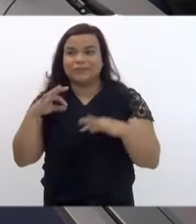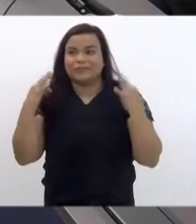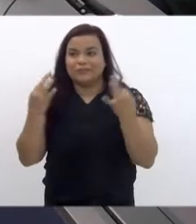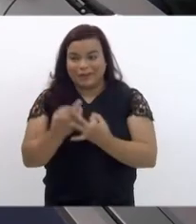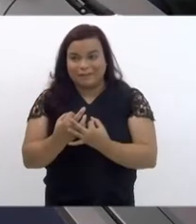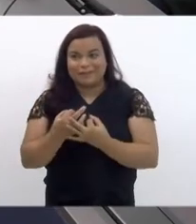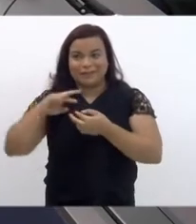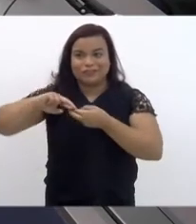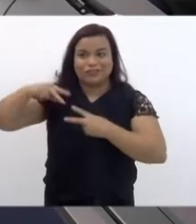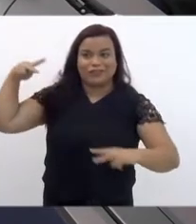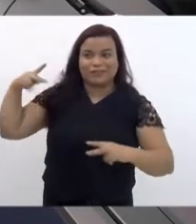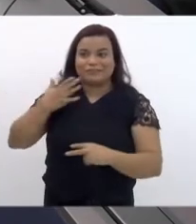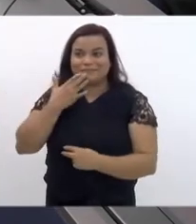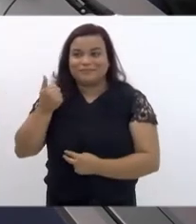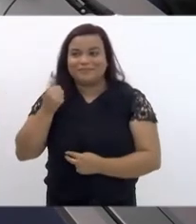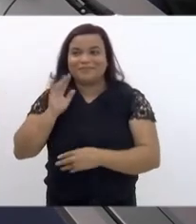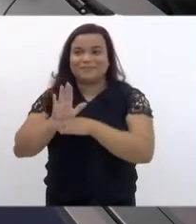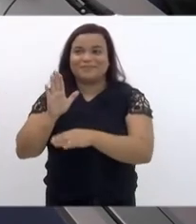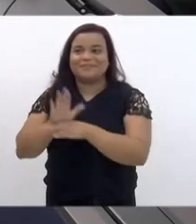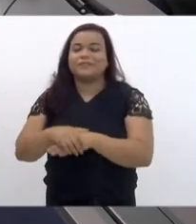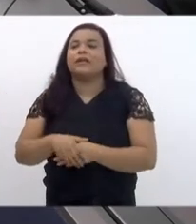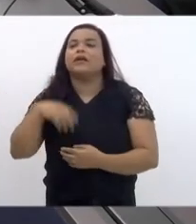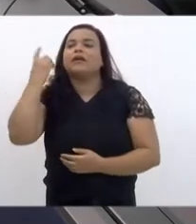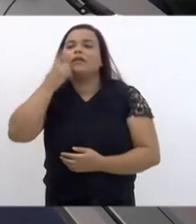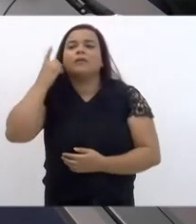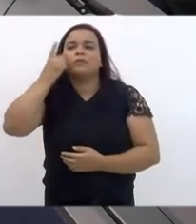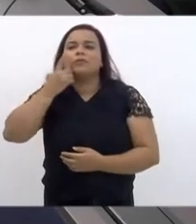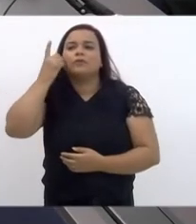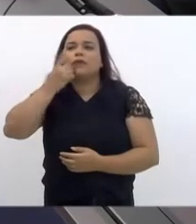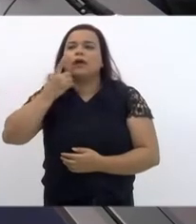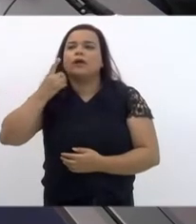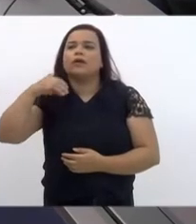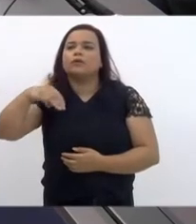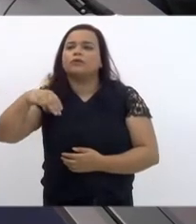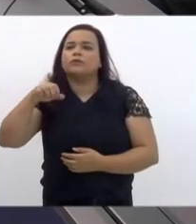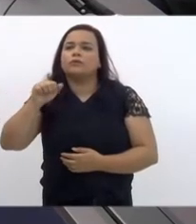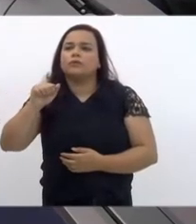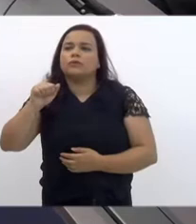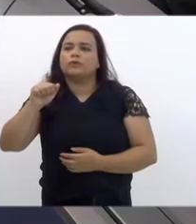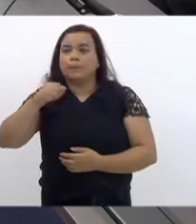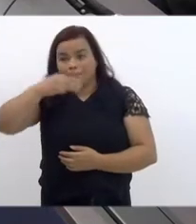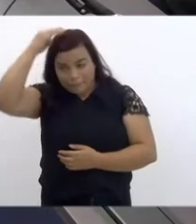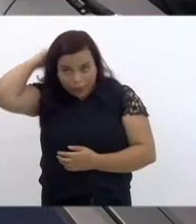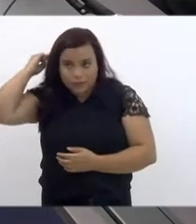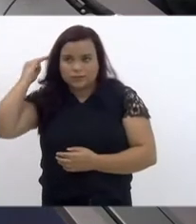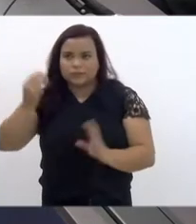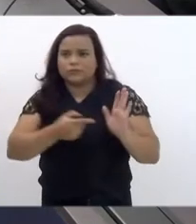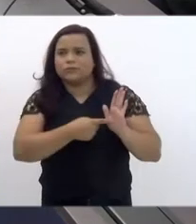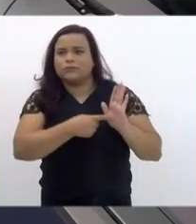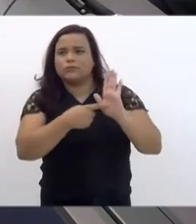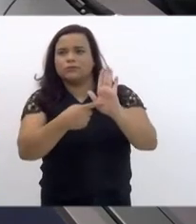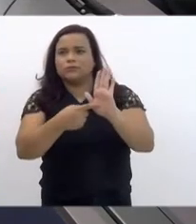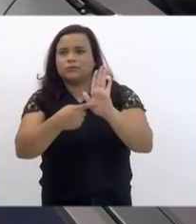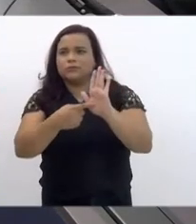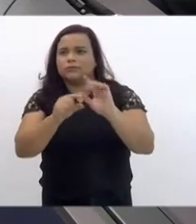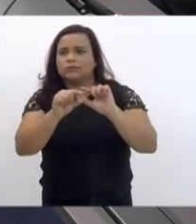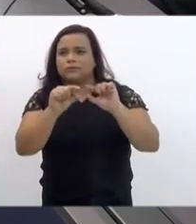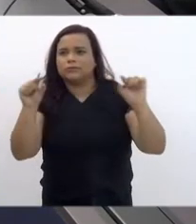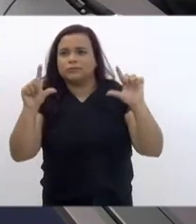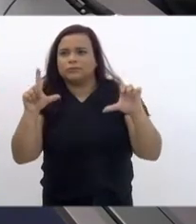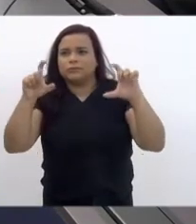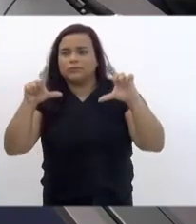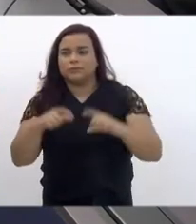melhorando. Deputado Márcio Pacheco. Como é que é? Bem-vindos, calouros. Meu Deus. Isso é o quê? Deputado